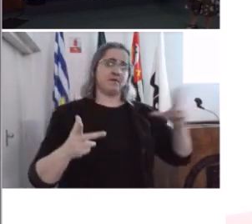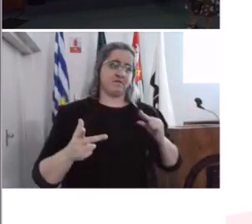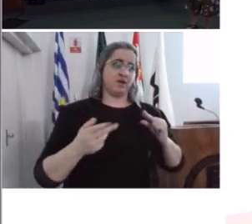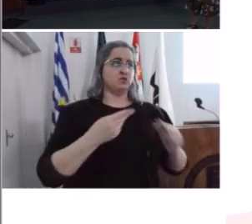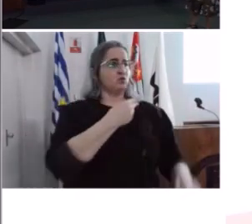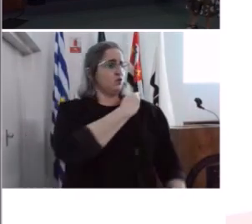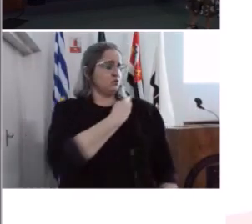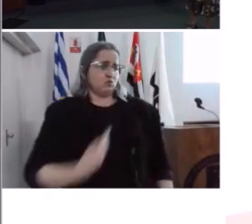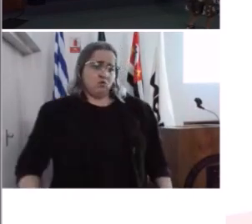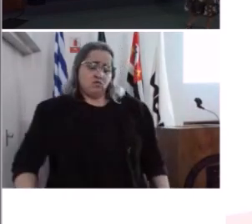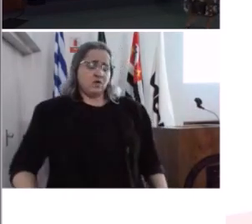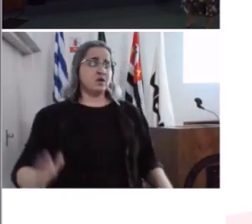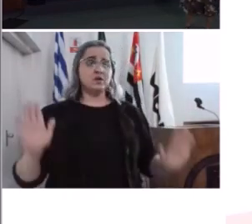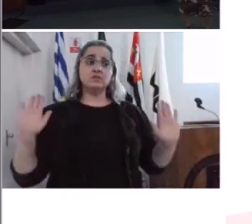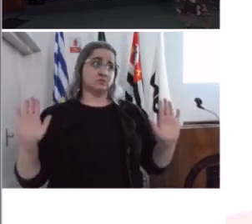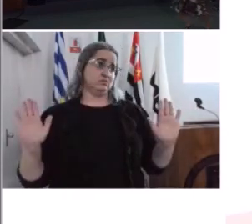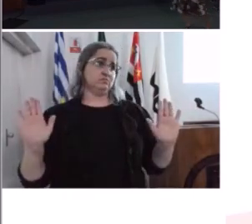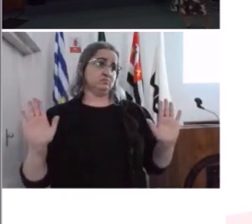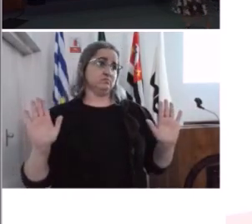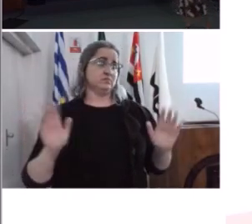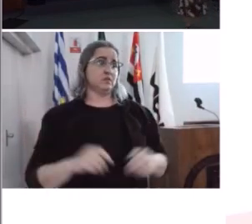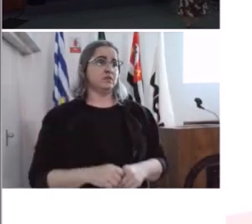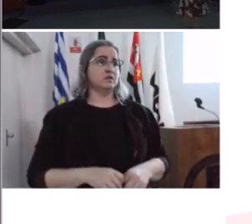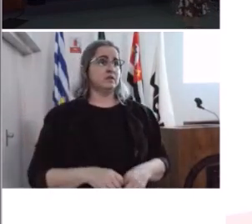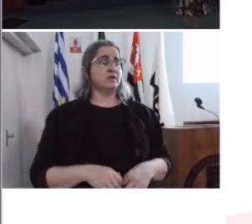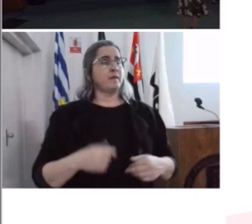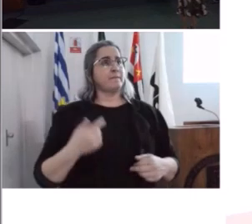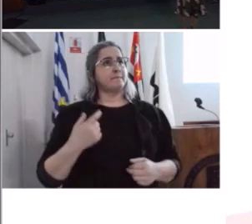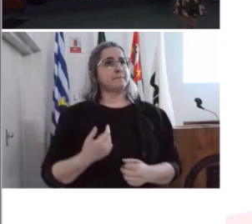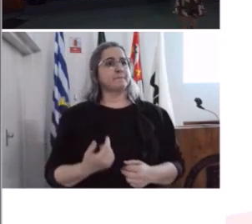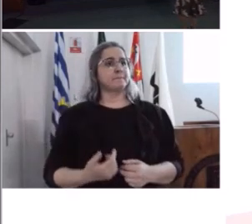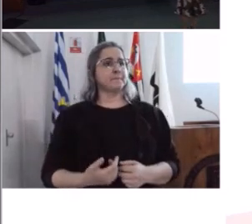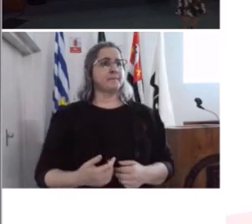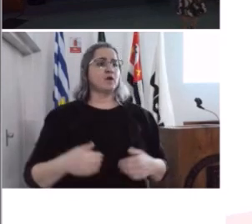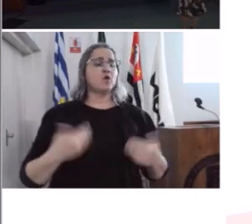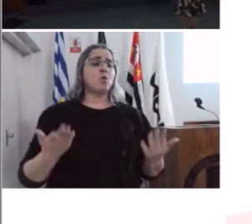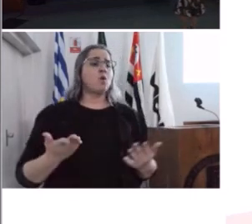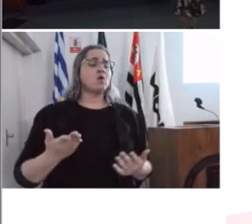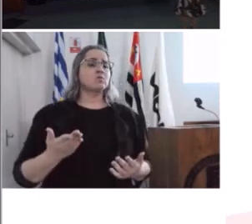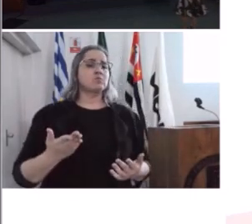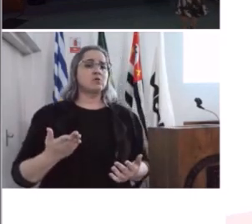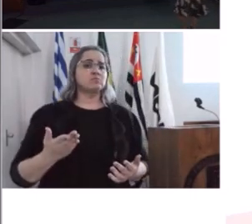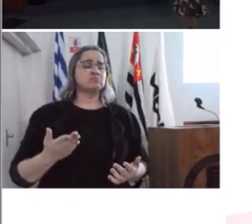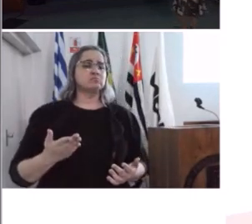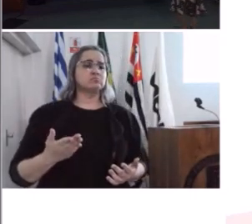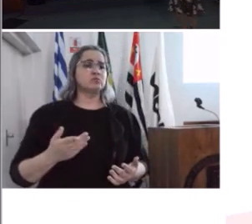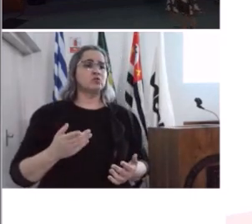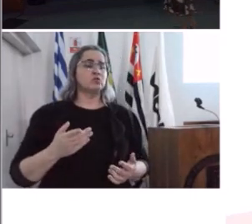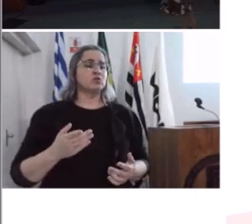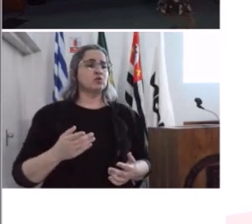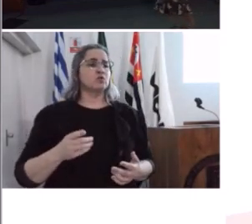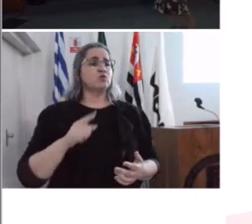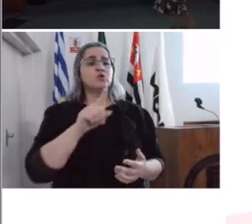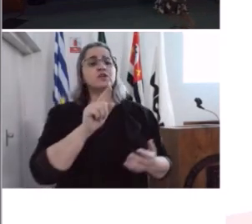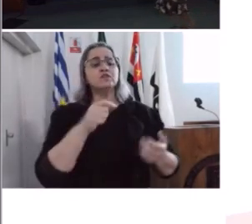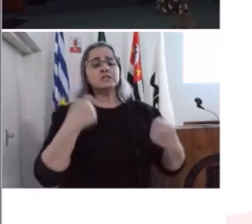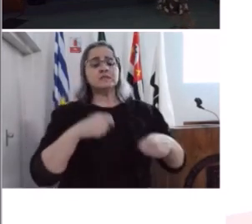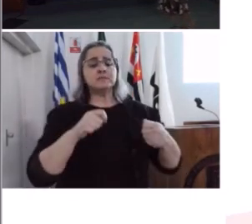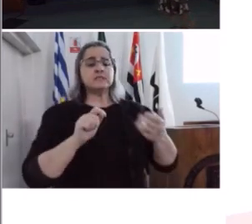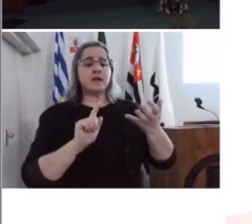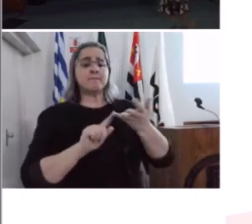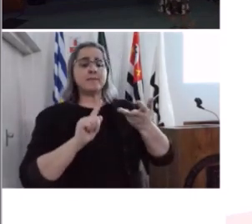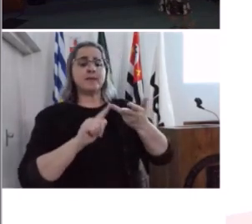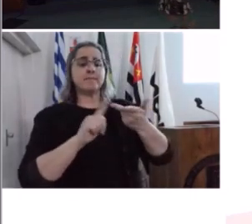né? E quais os requisitos que vocês têm que ter para que vocês